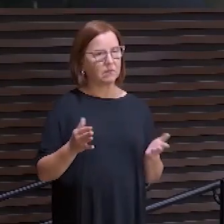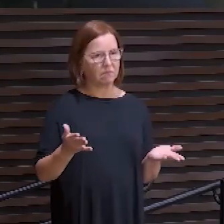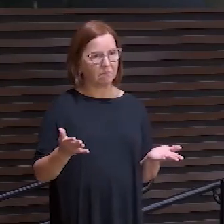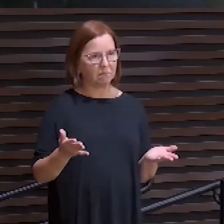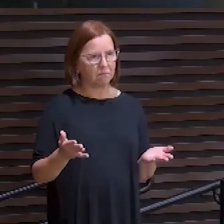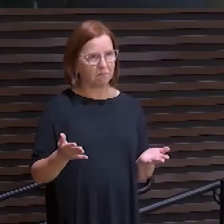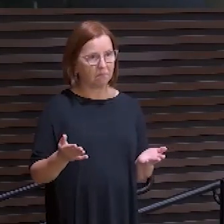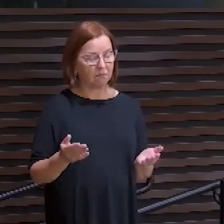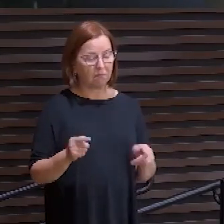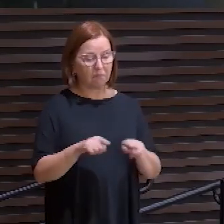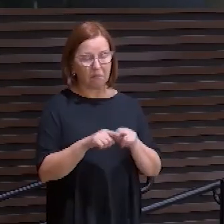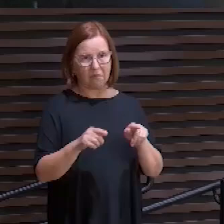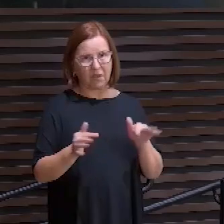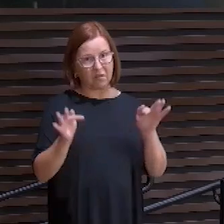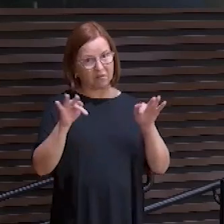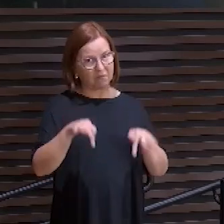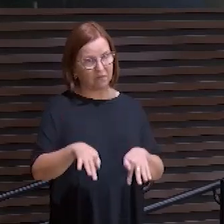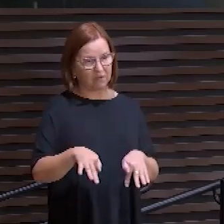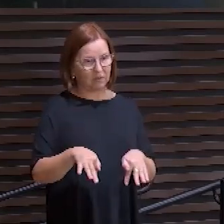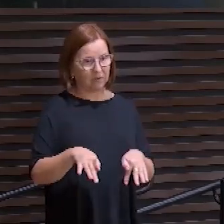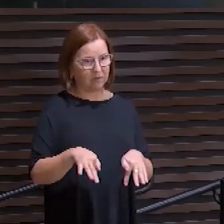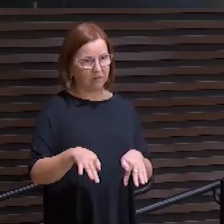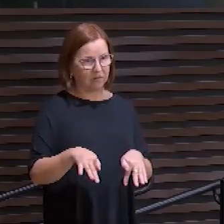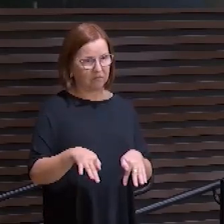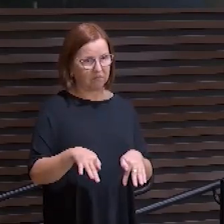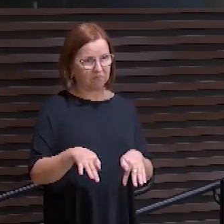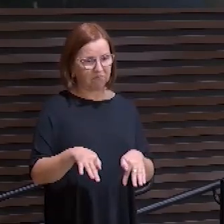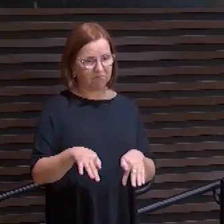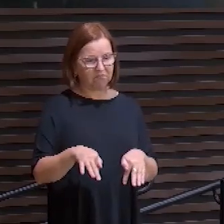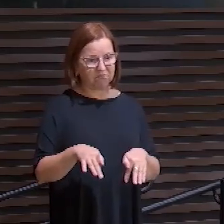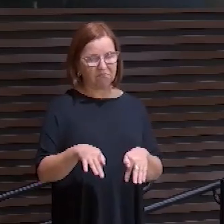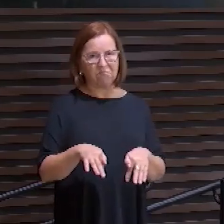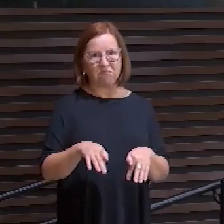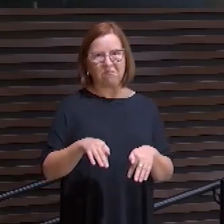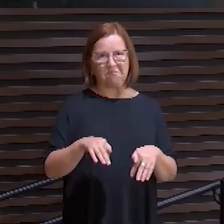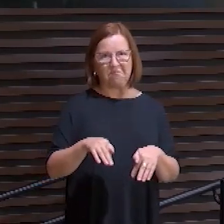E o final das contas se esfacelou.